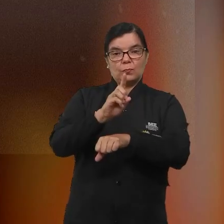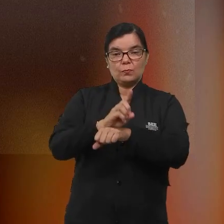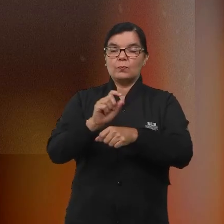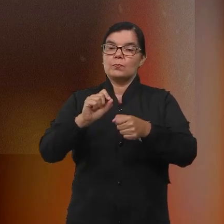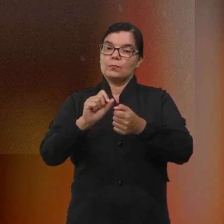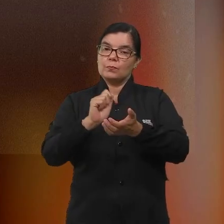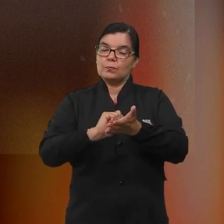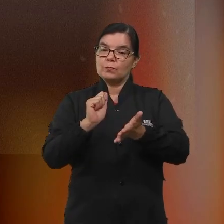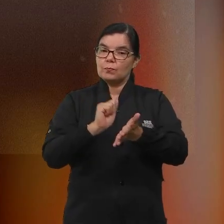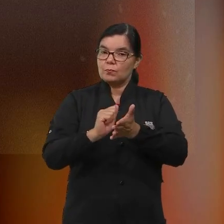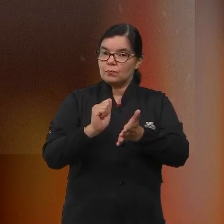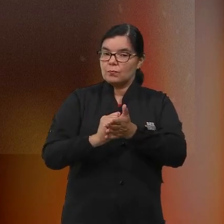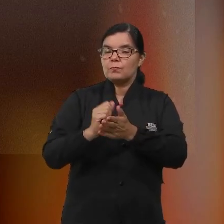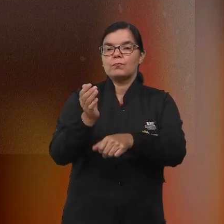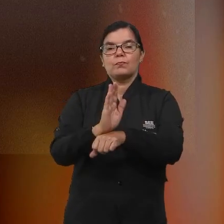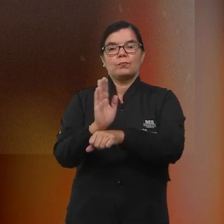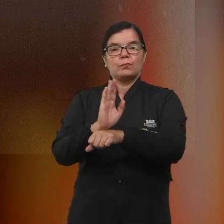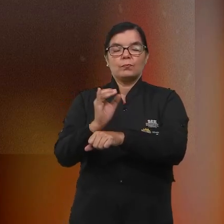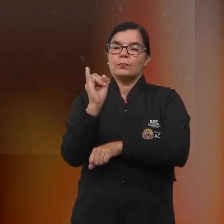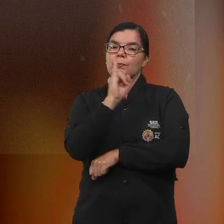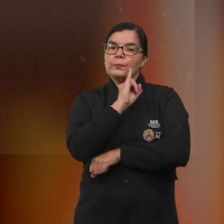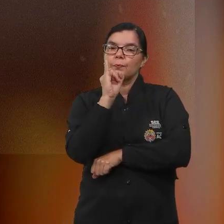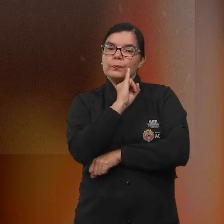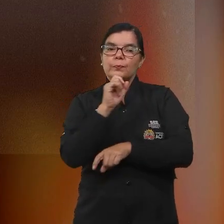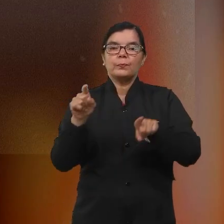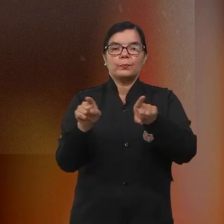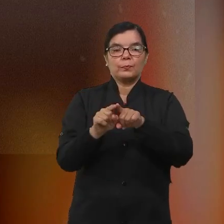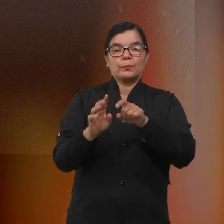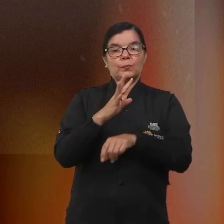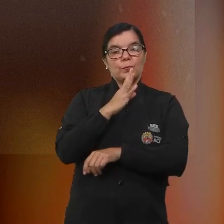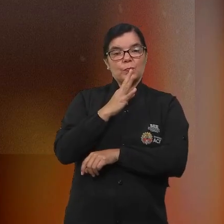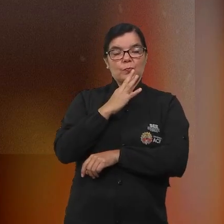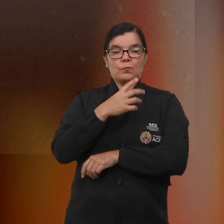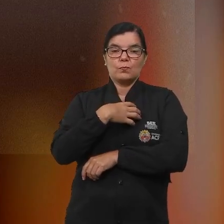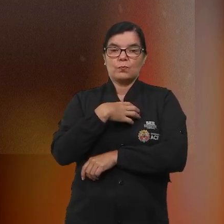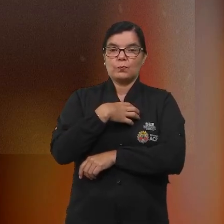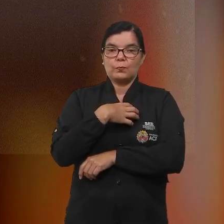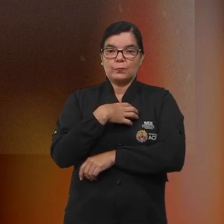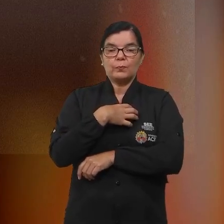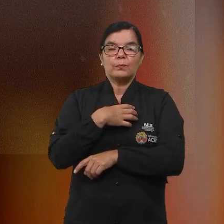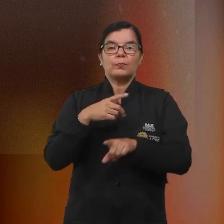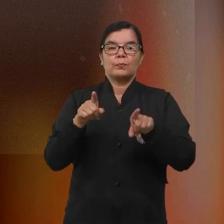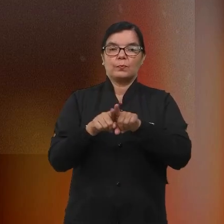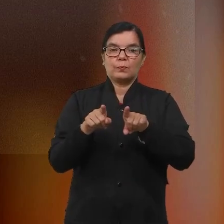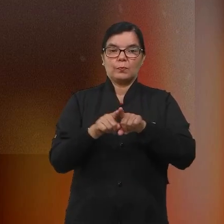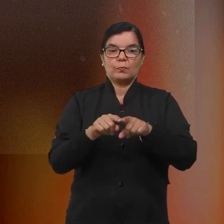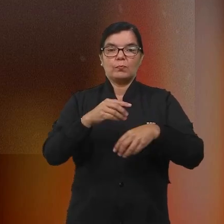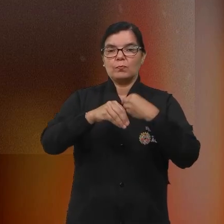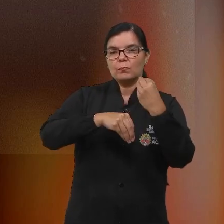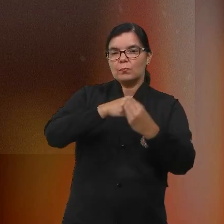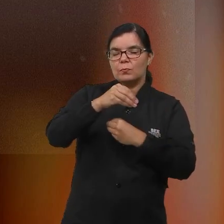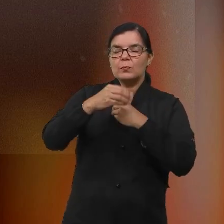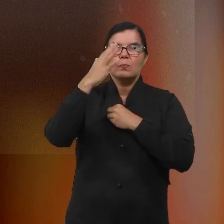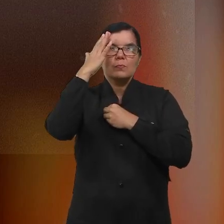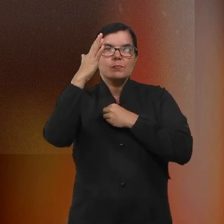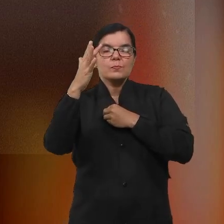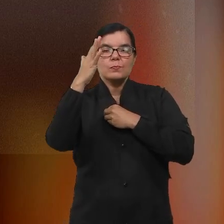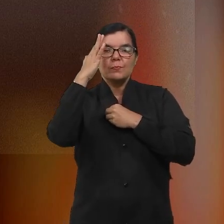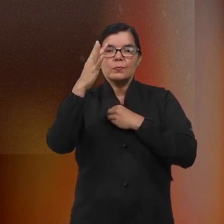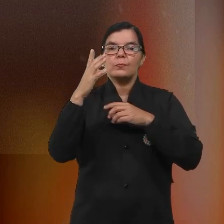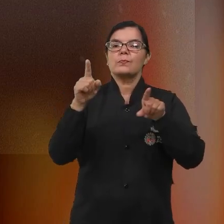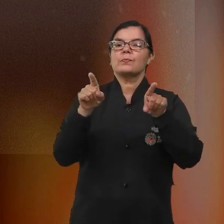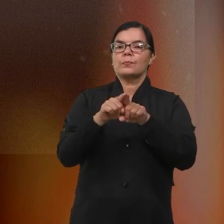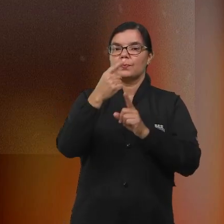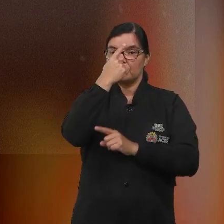de cinema italiano, conhecido por seu estilo distinto, que mistura fantasia